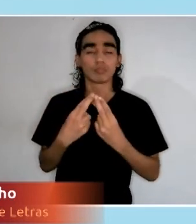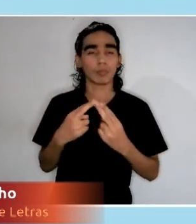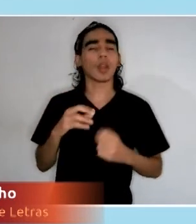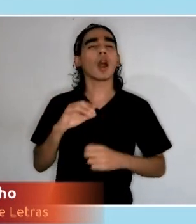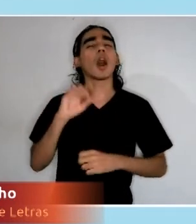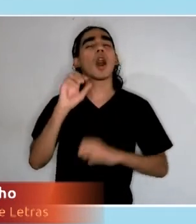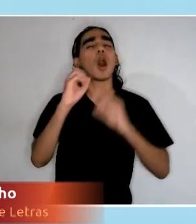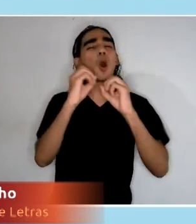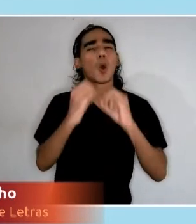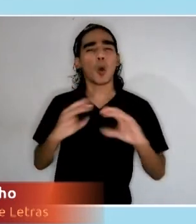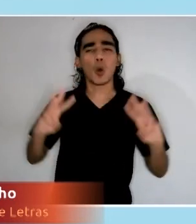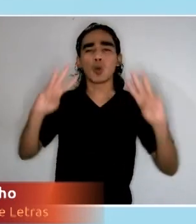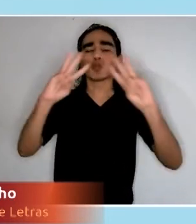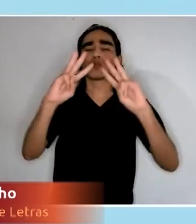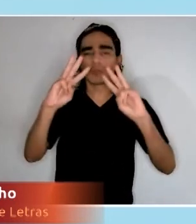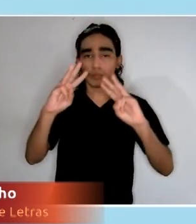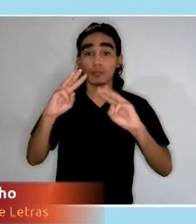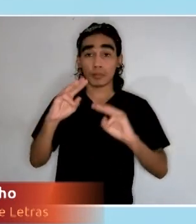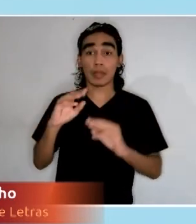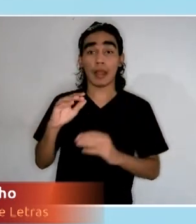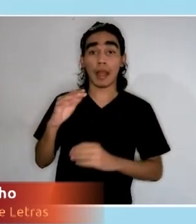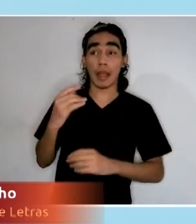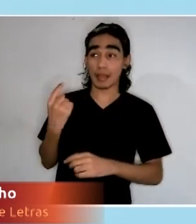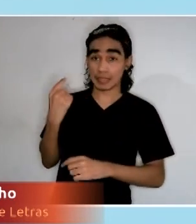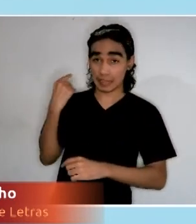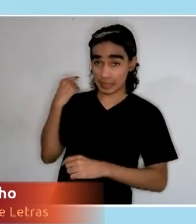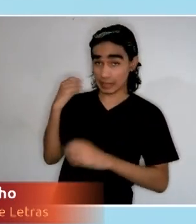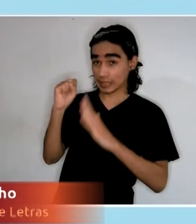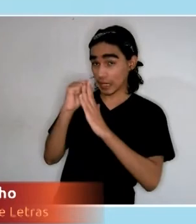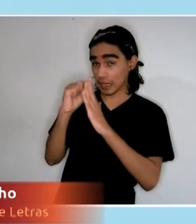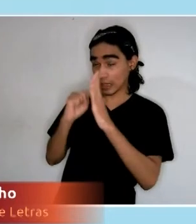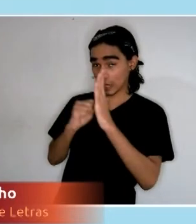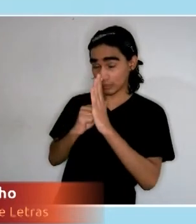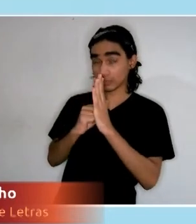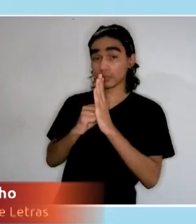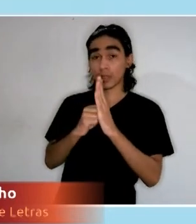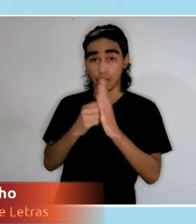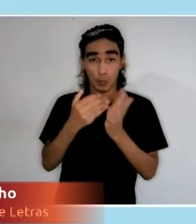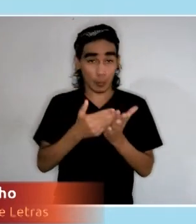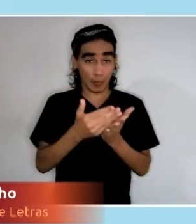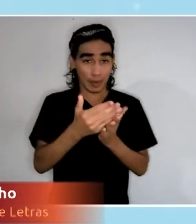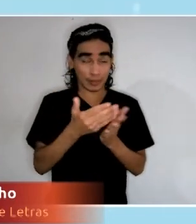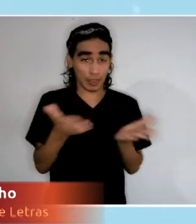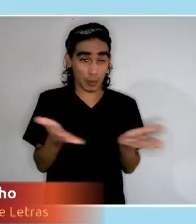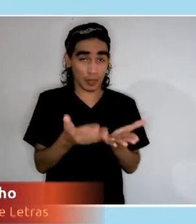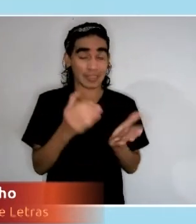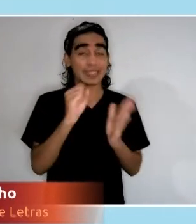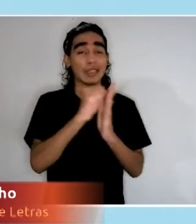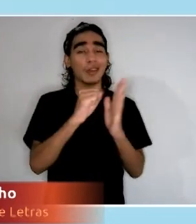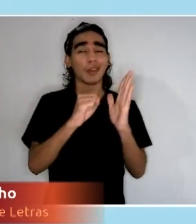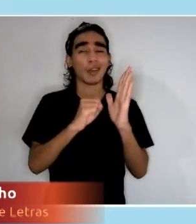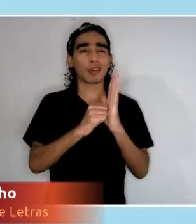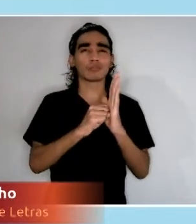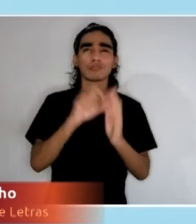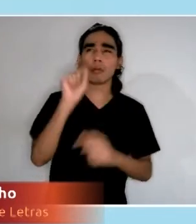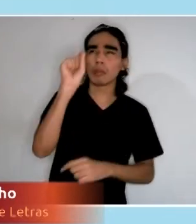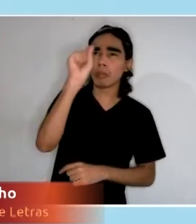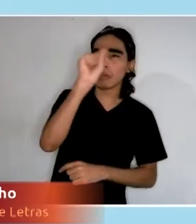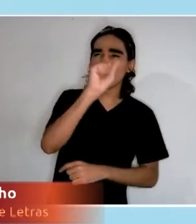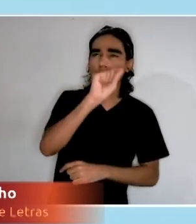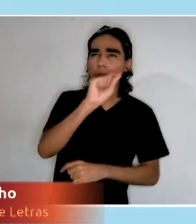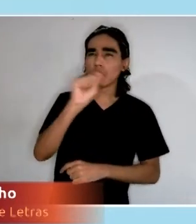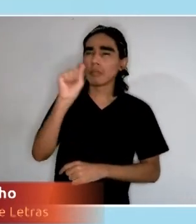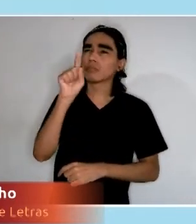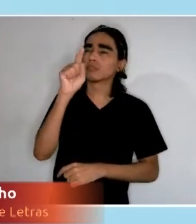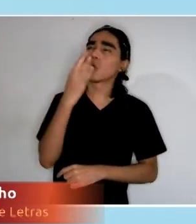ONU começou, a partir do final do século passado, início desse século, a fazer um mapa, para as pessoas entenderem. É como assim, eu